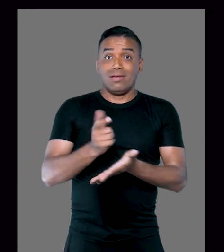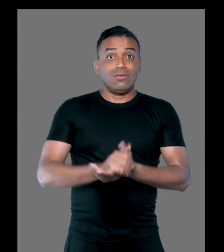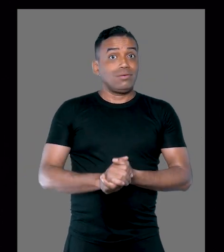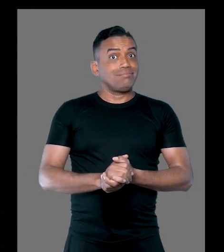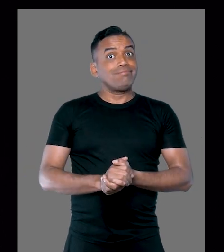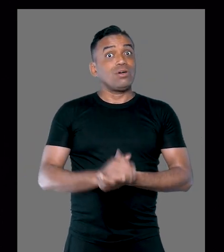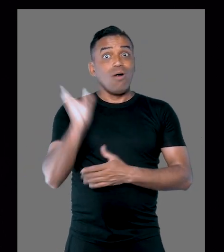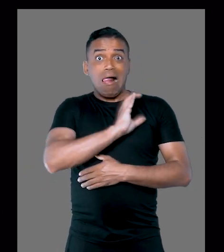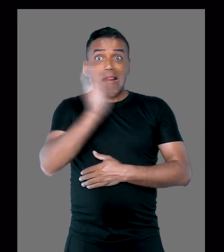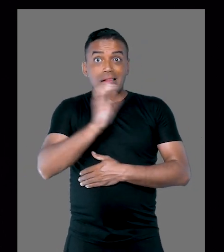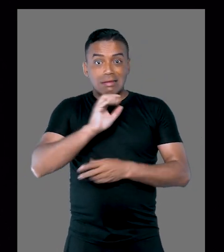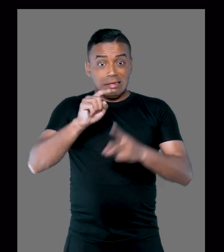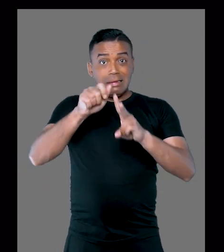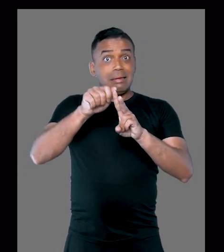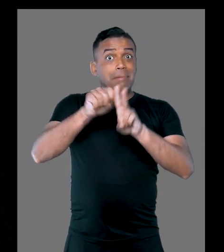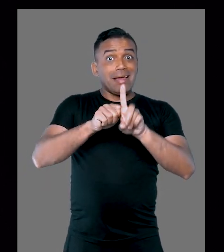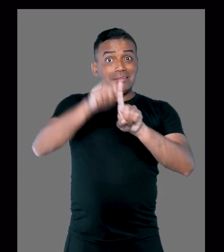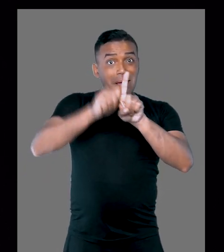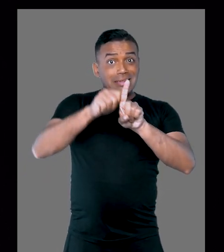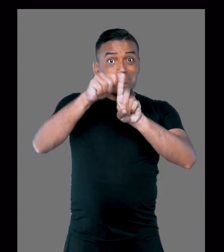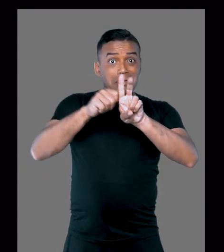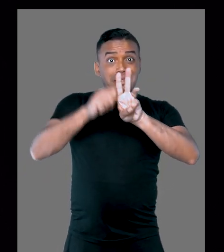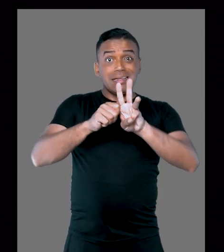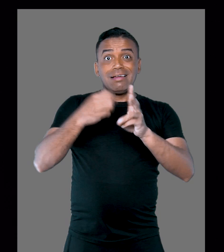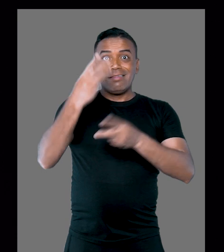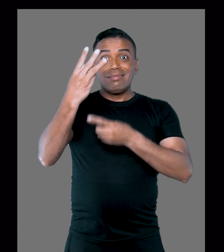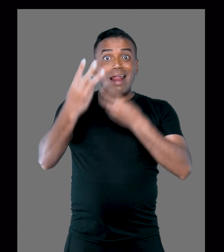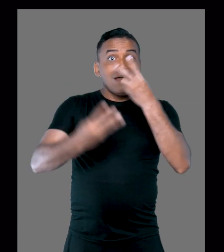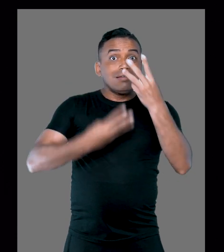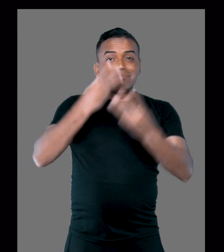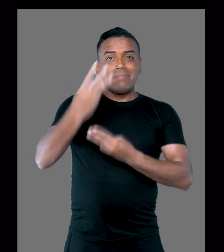foram 3 meses. Em 3 meses eu escrevi um livro, mas